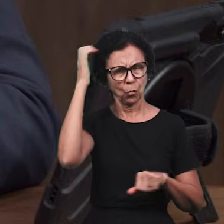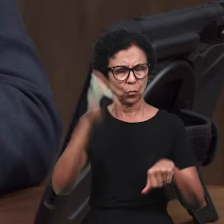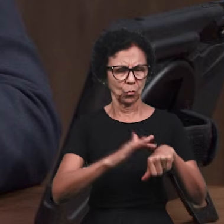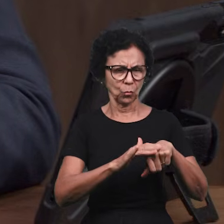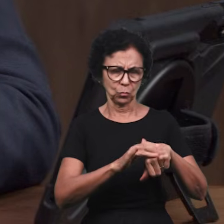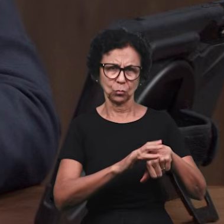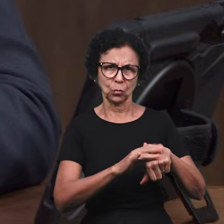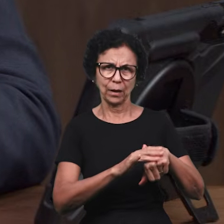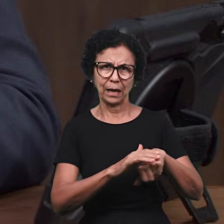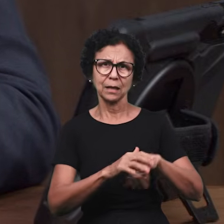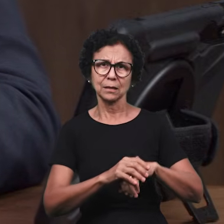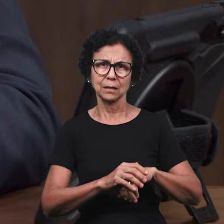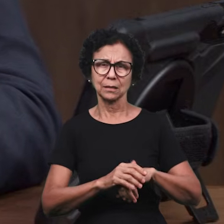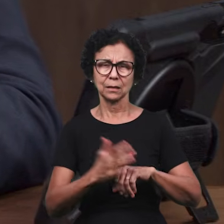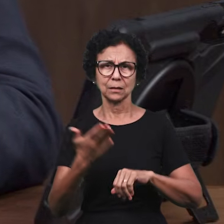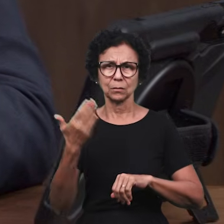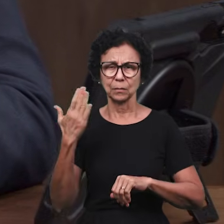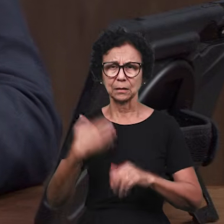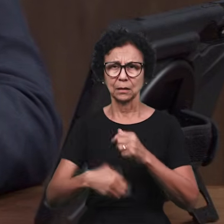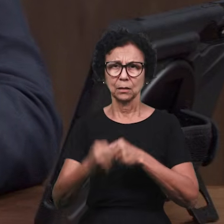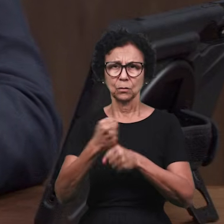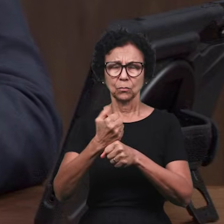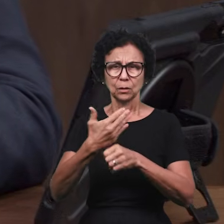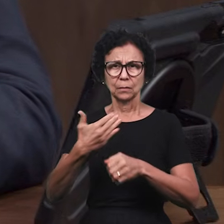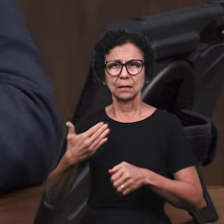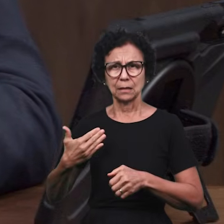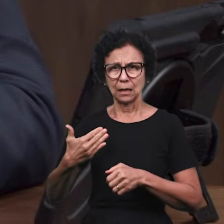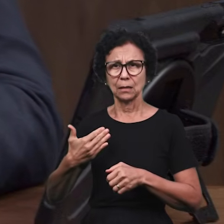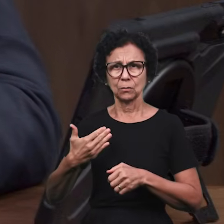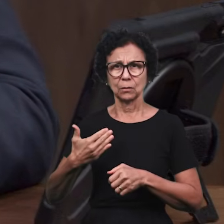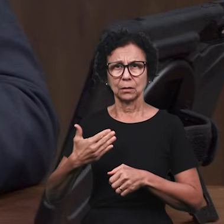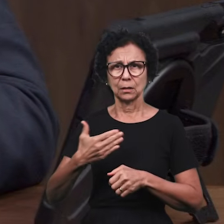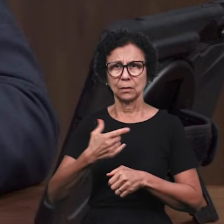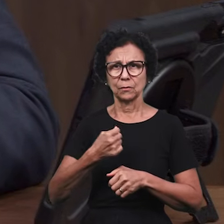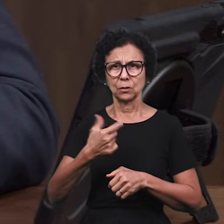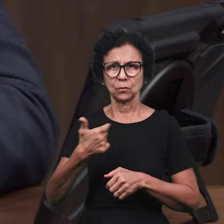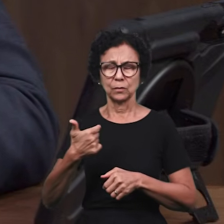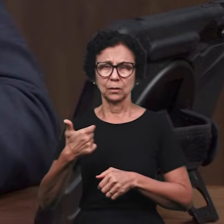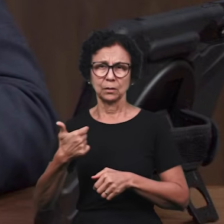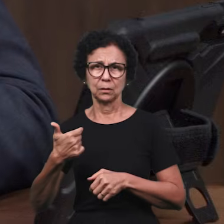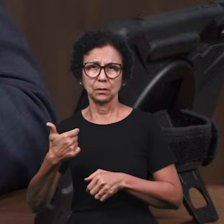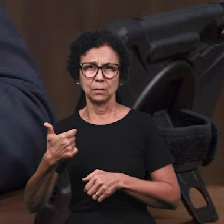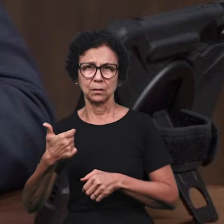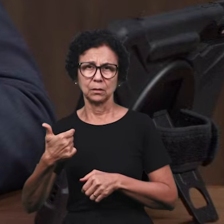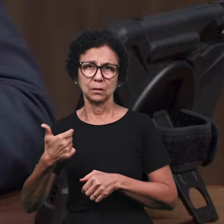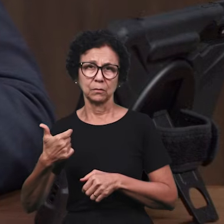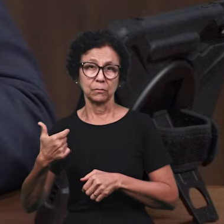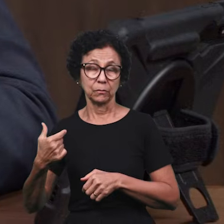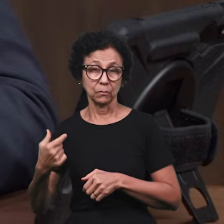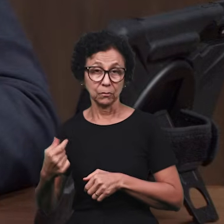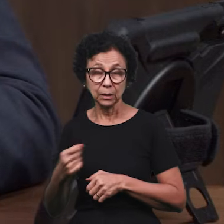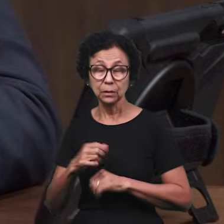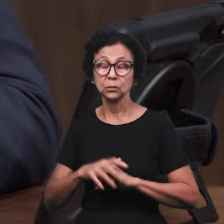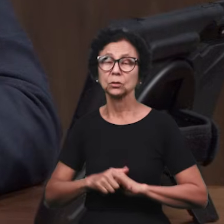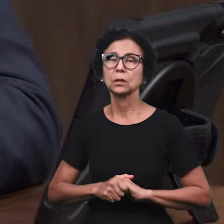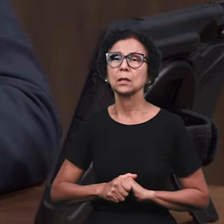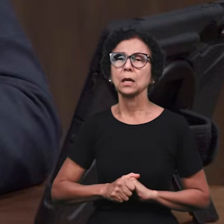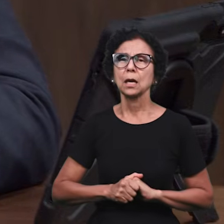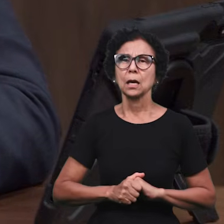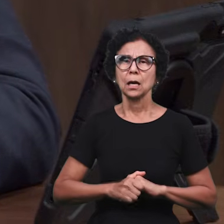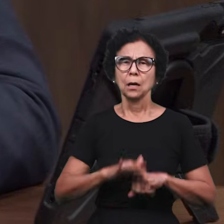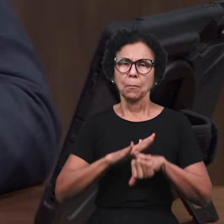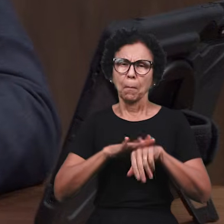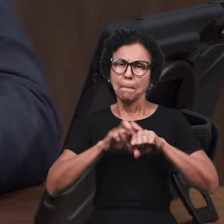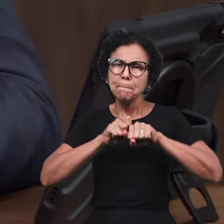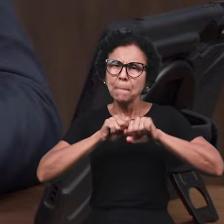a pandemia, né, pelo coronavírus e acabou com a saúde capilar da população, mas